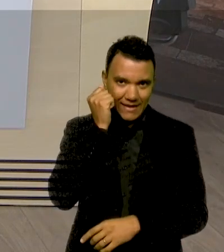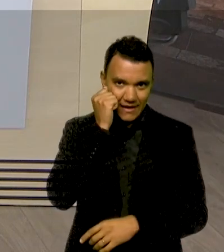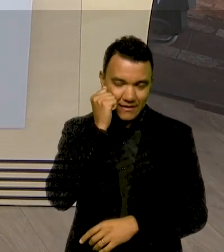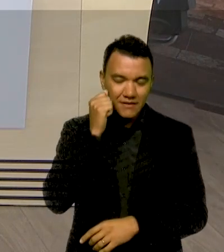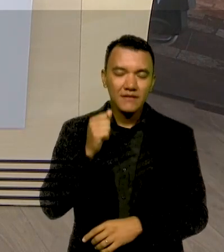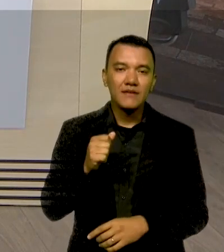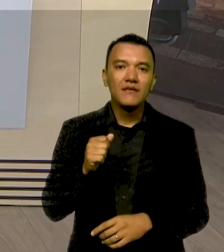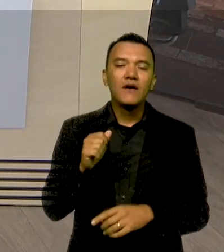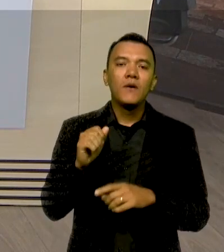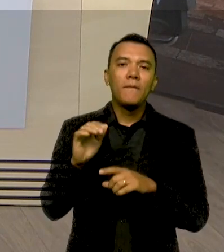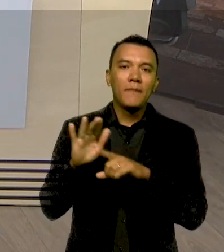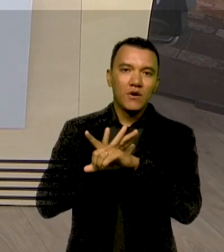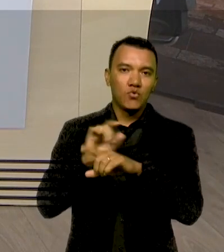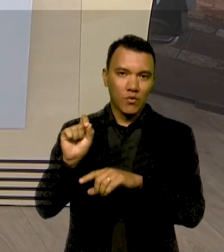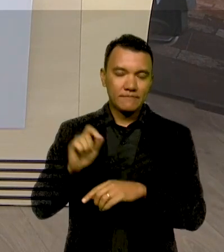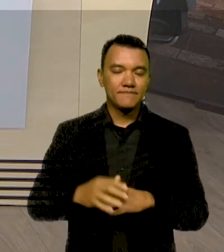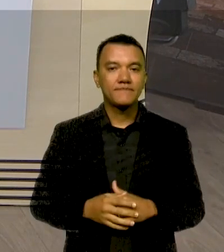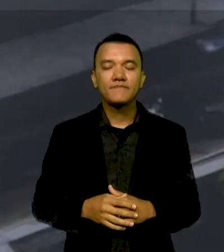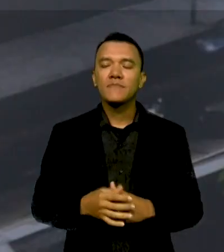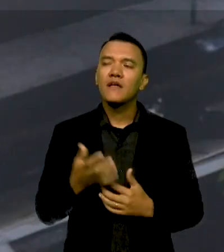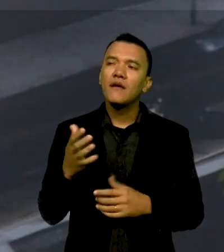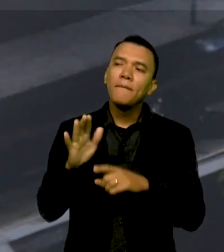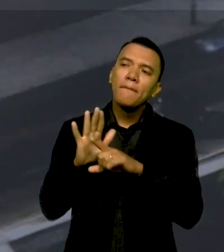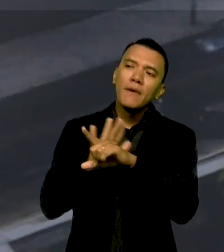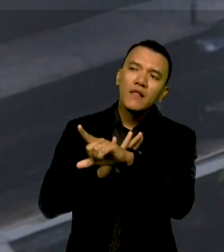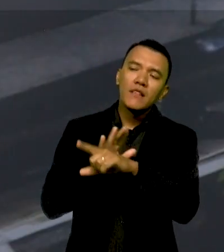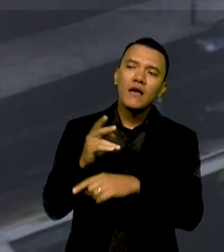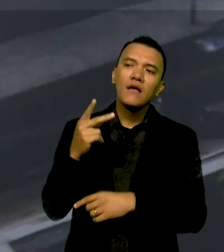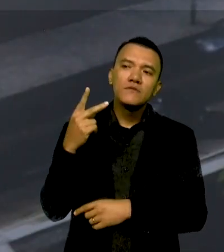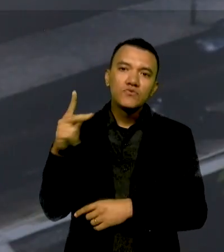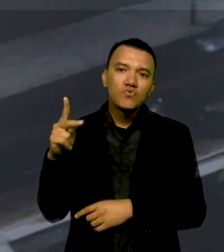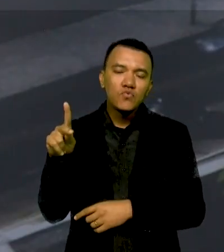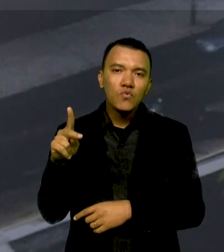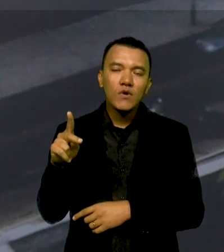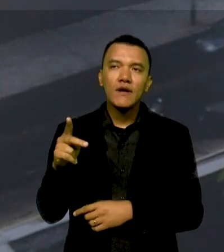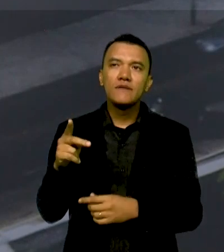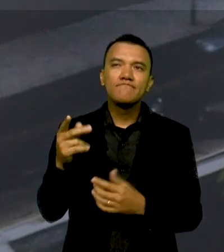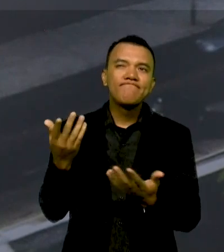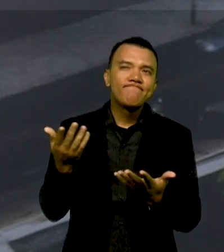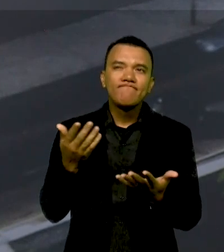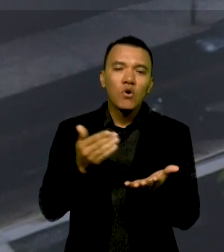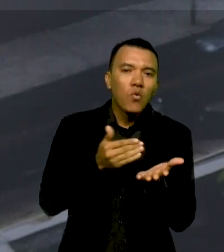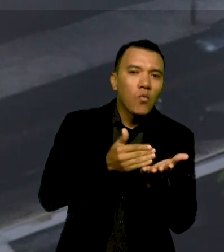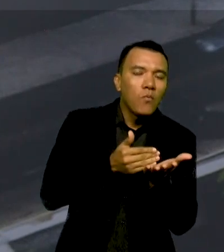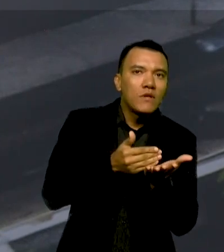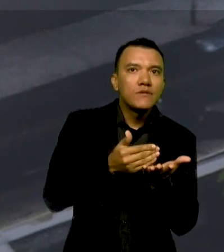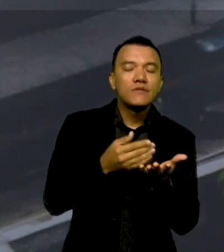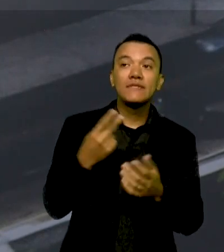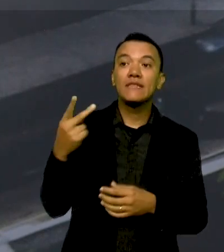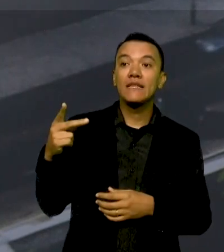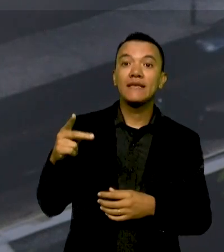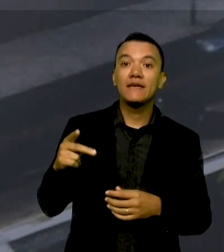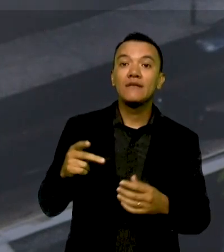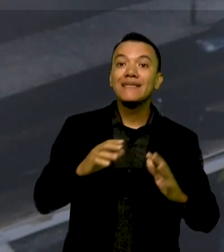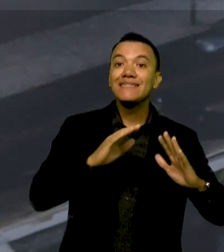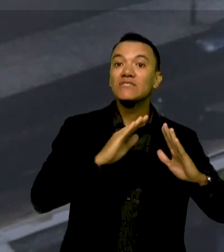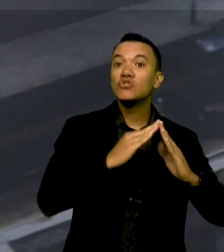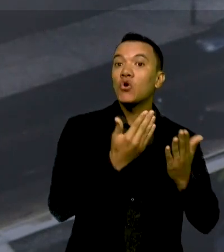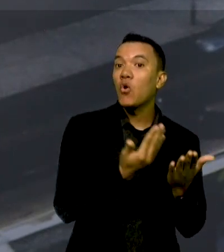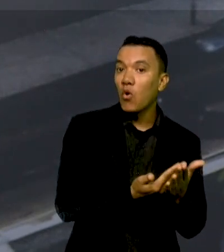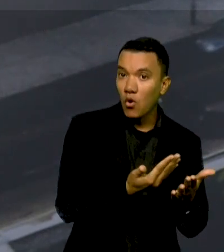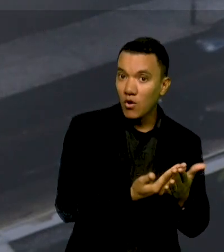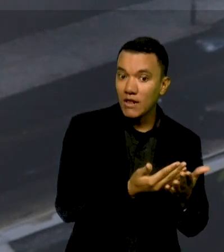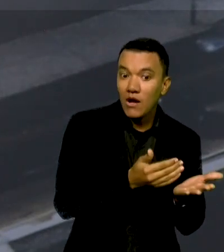porque eu quero saber como é que foi o início, né, da vida escolar.